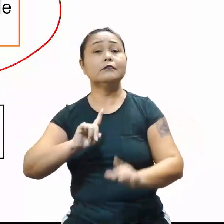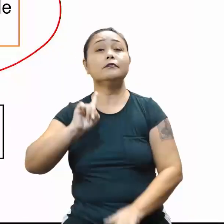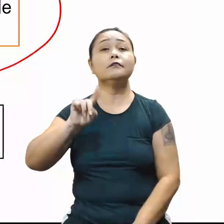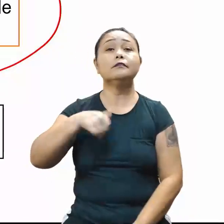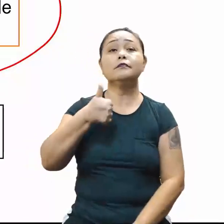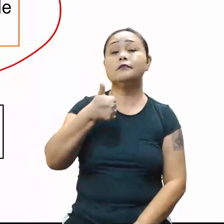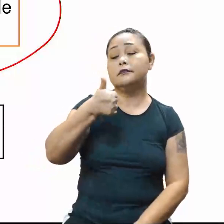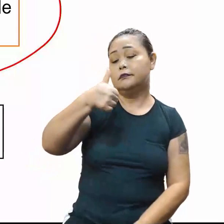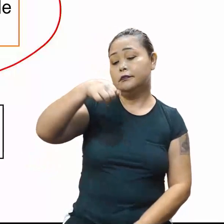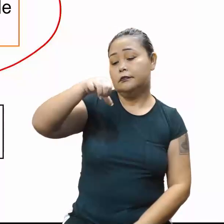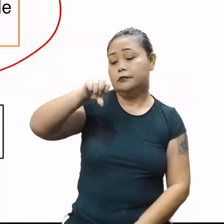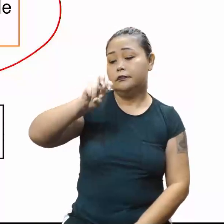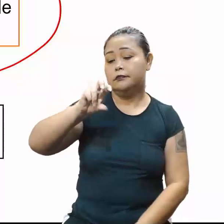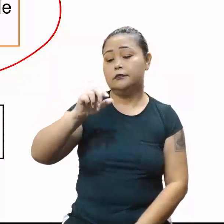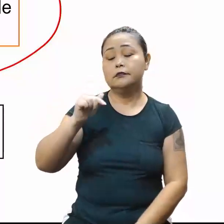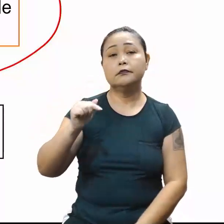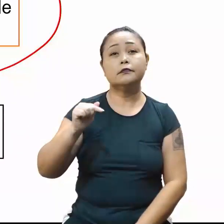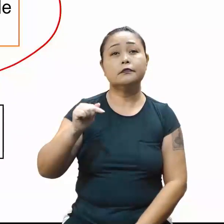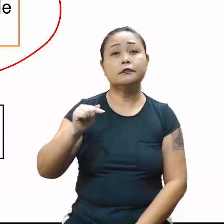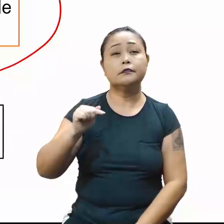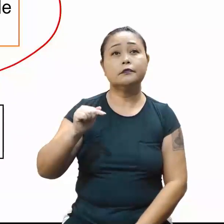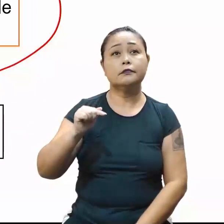Em 57,